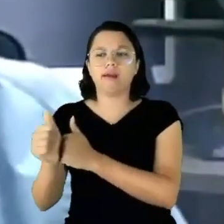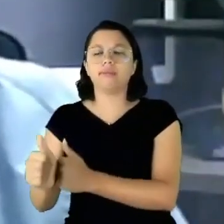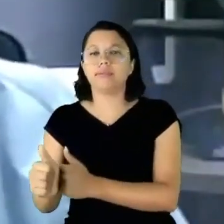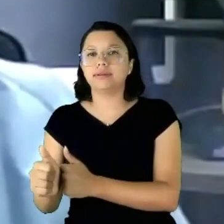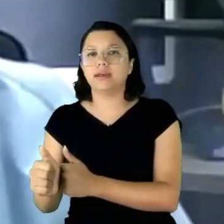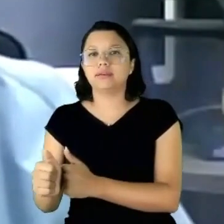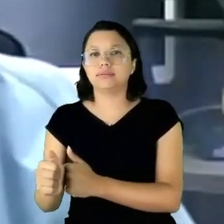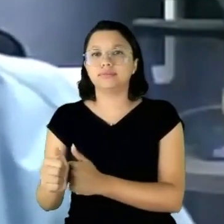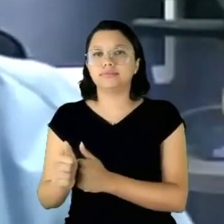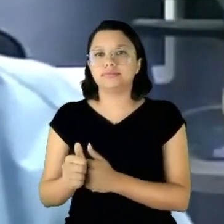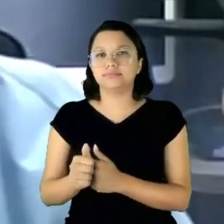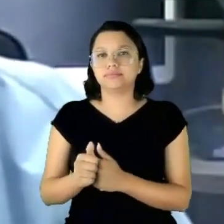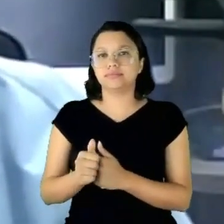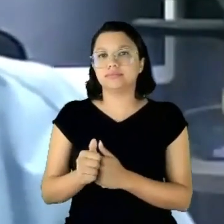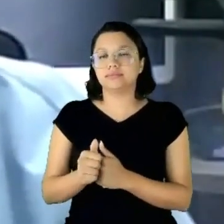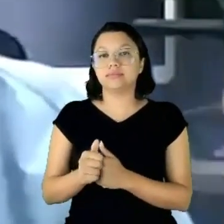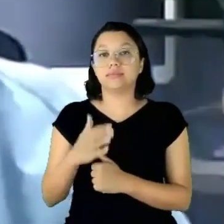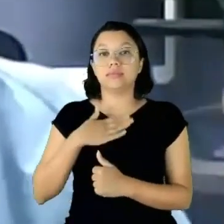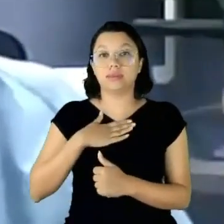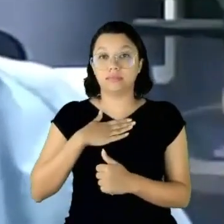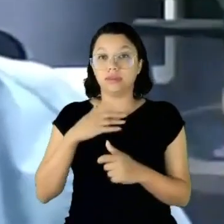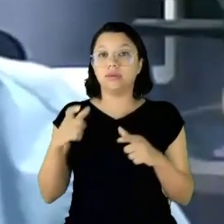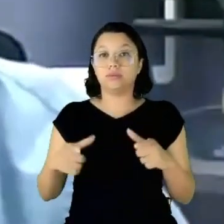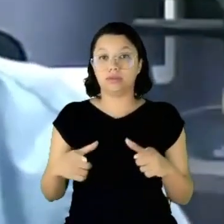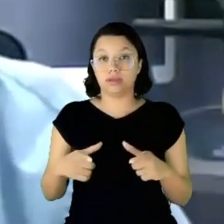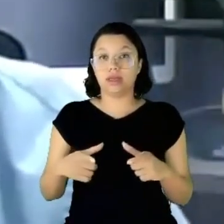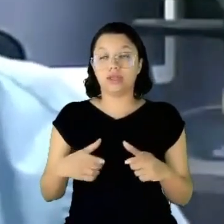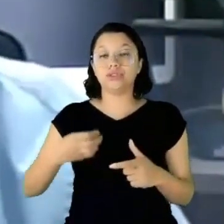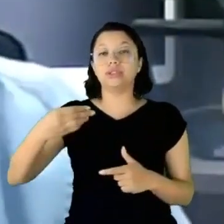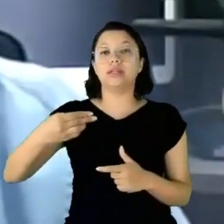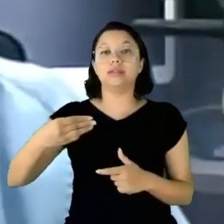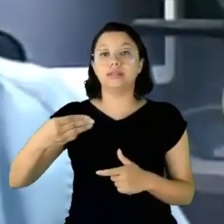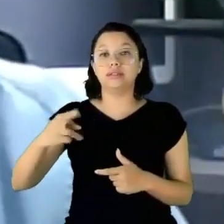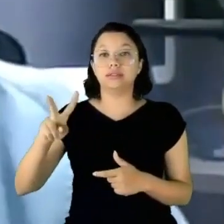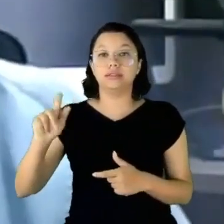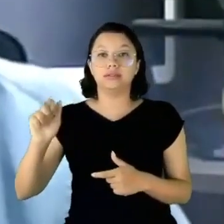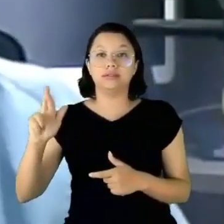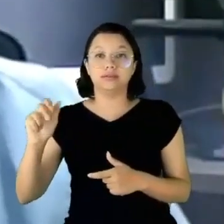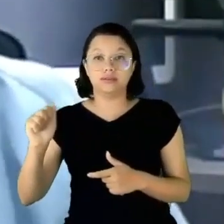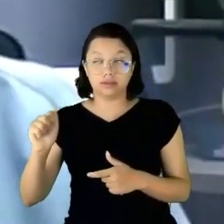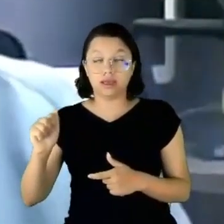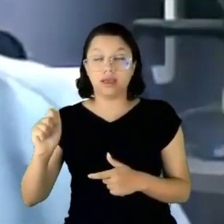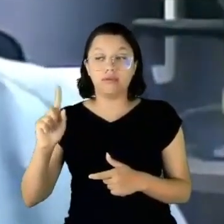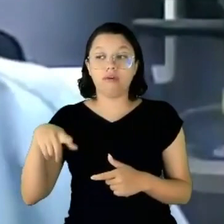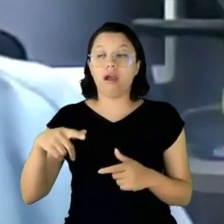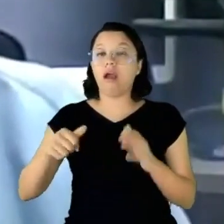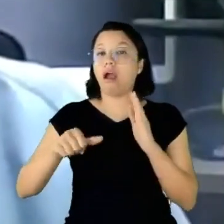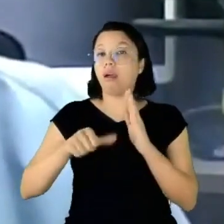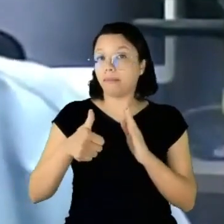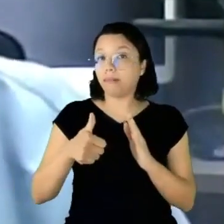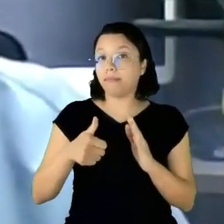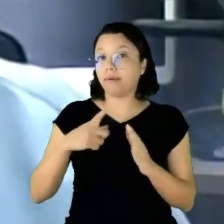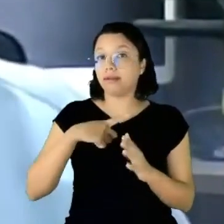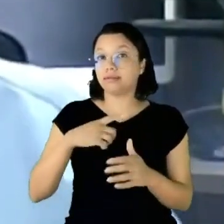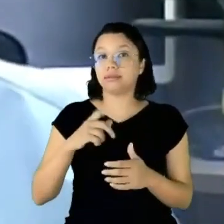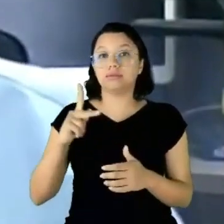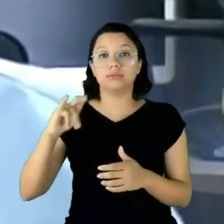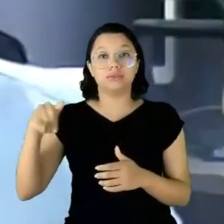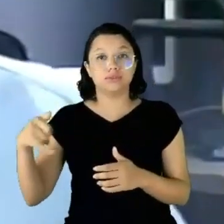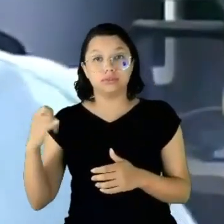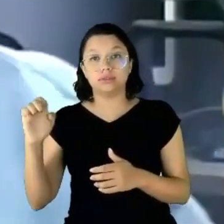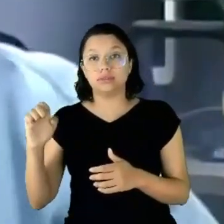foi um dos primeiros da minha unidade em Santo André, minha terceira vara de Santo André, foi uma das primeiras a ter também o